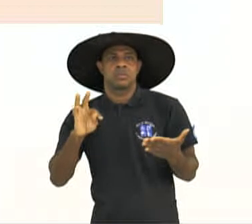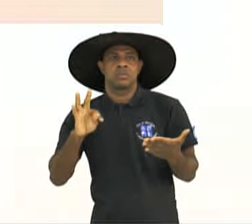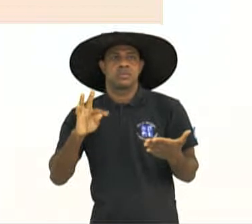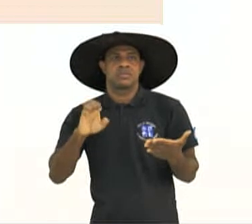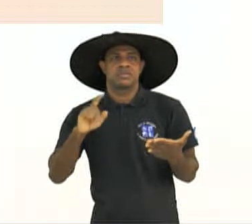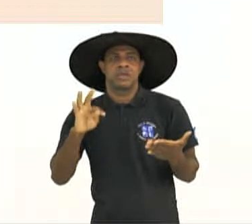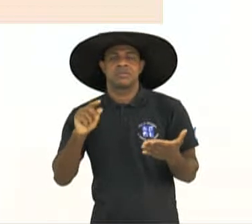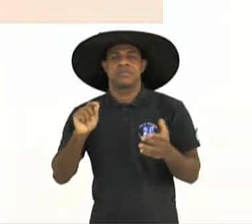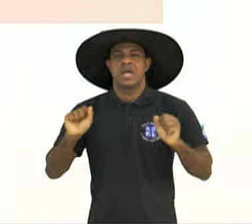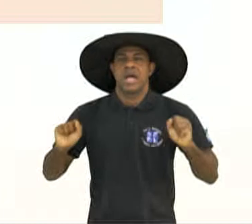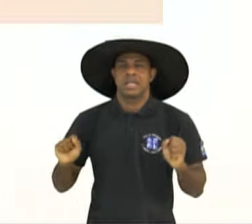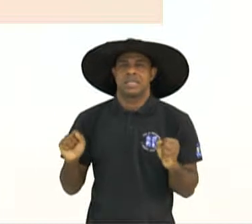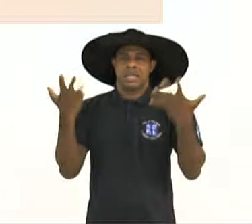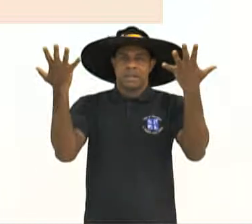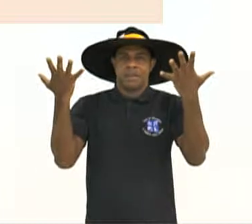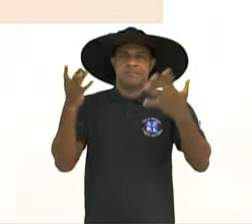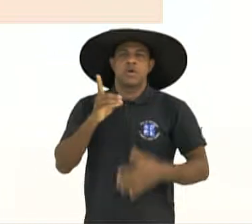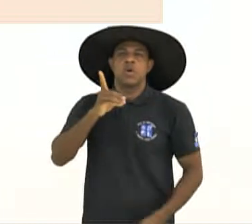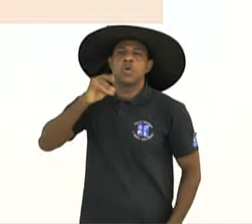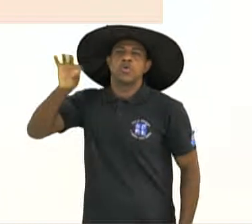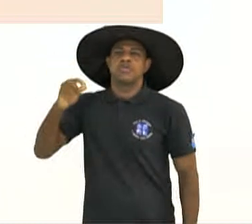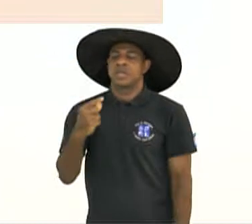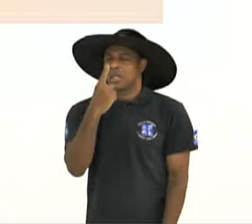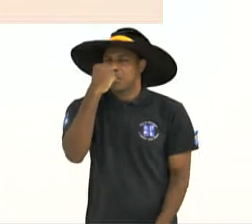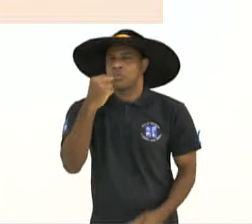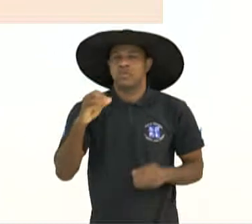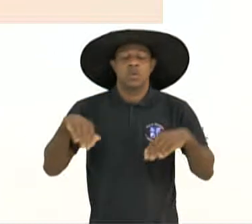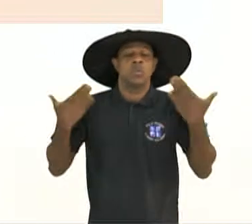Vou dar um tempinho para vocês responderem e a gente já retorna.